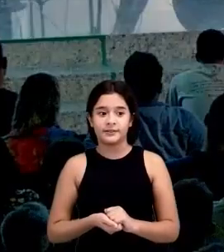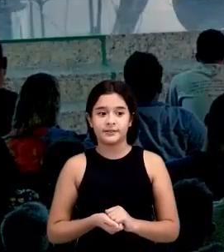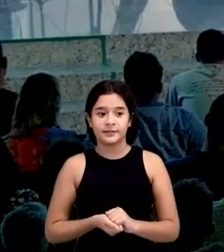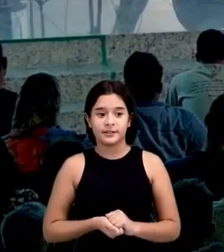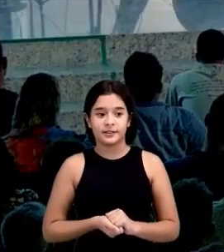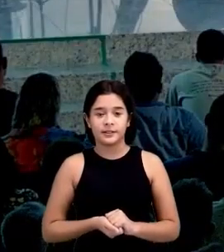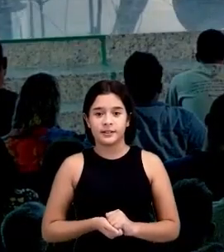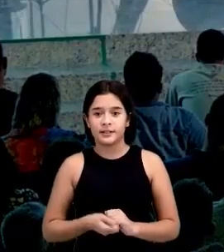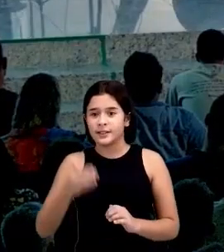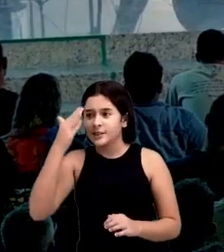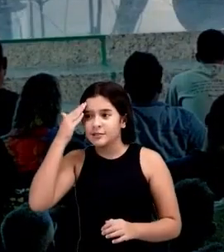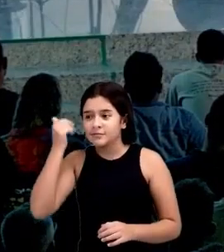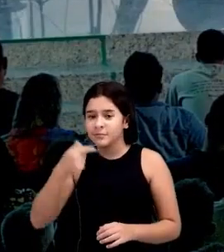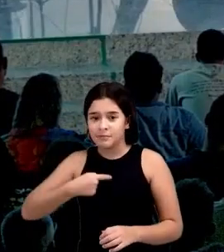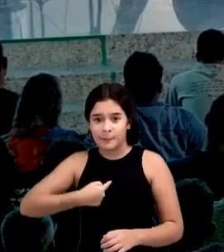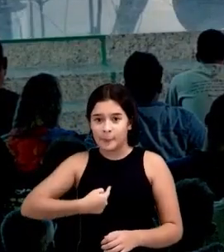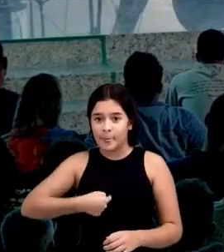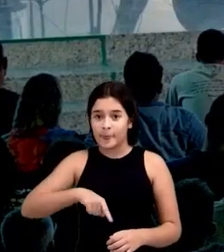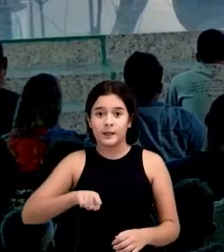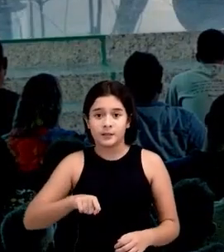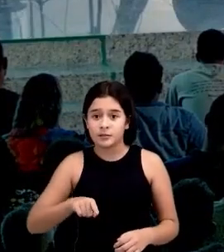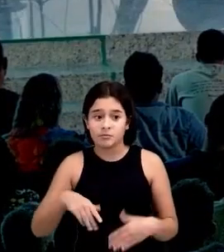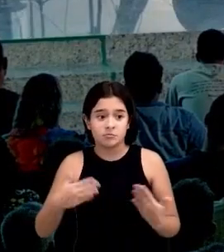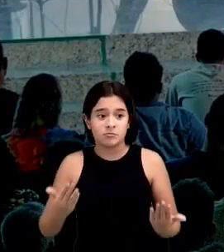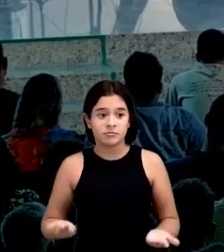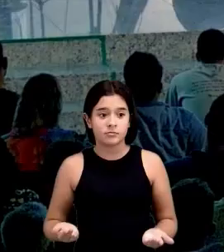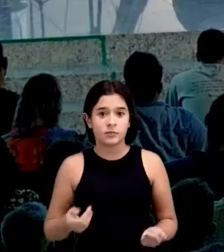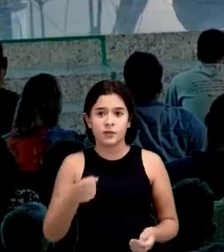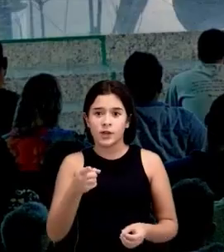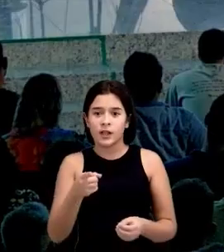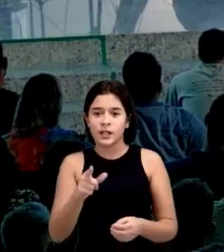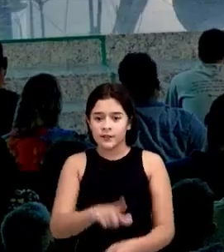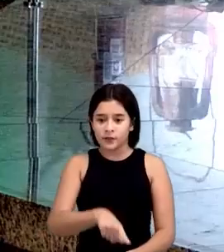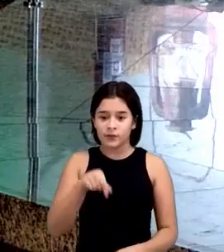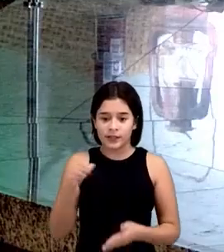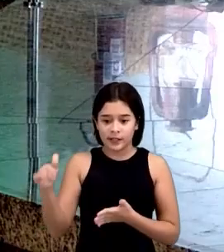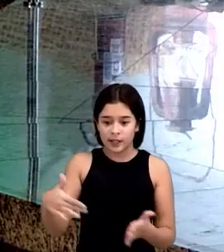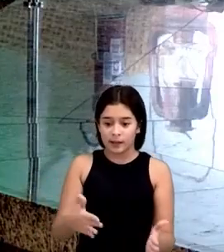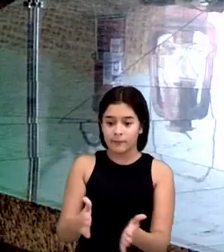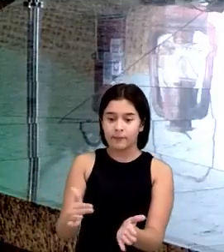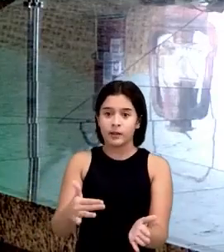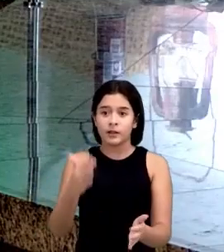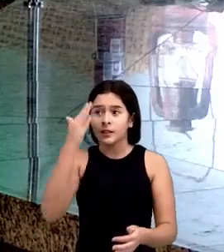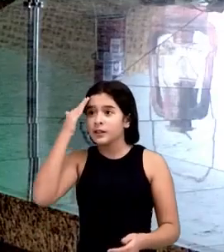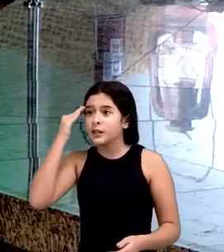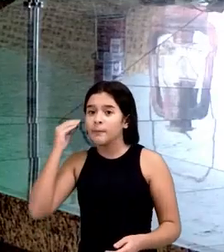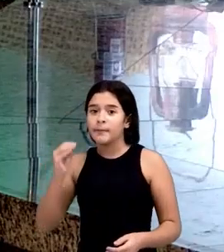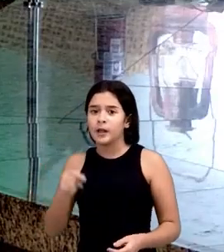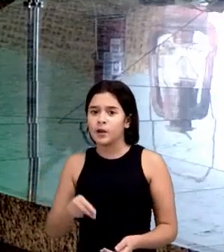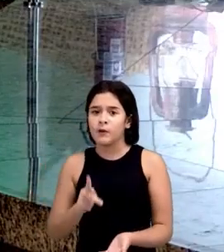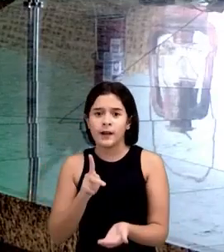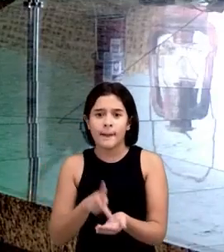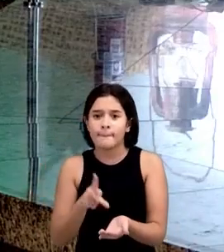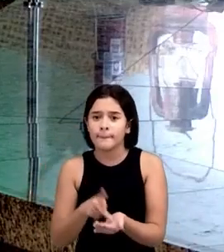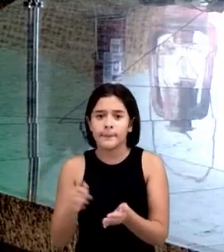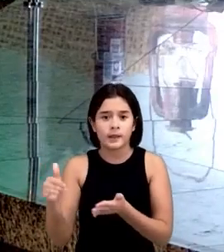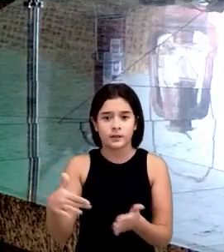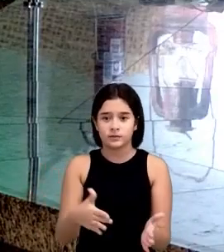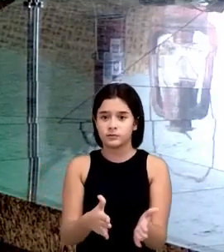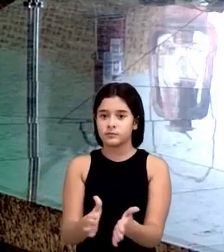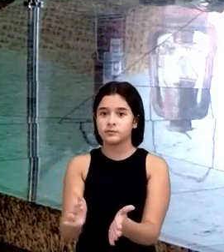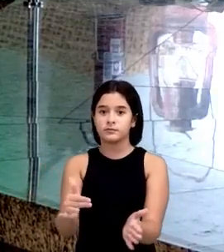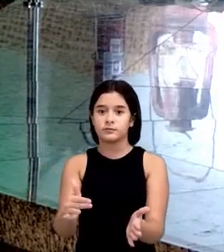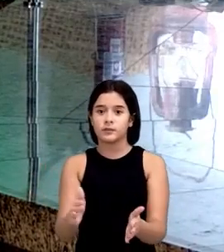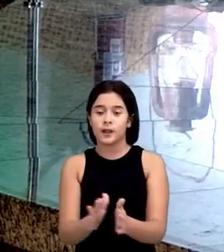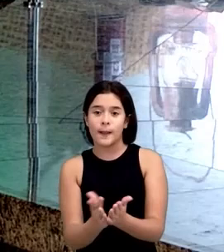sem saber qual é o verdadeiro caminho. O destino disso, a Bíblia deixa claro, não importa que viela você pegar, o destino disso vai ser